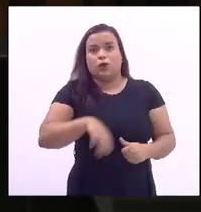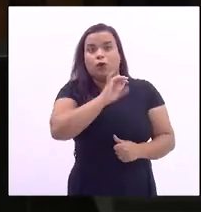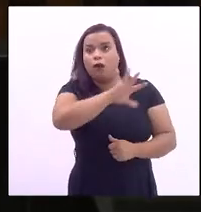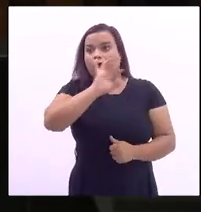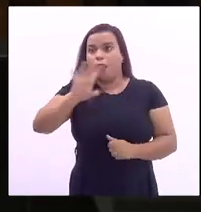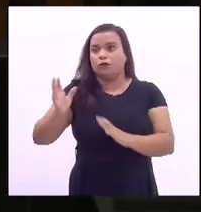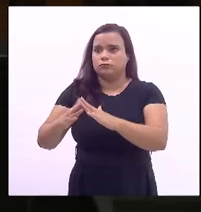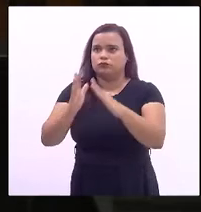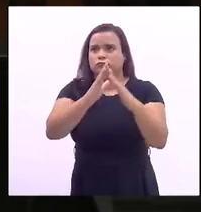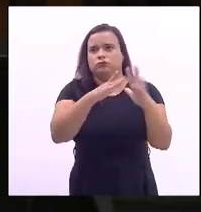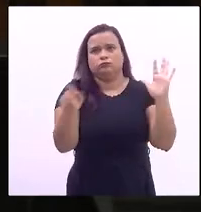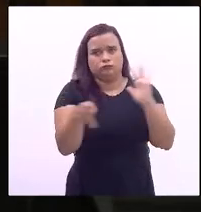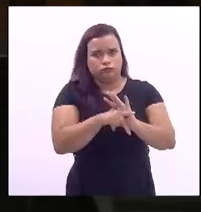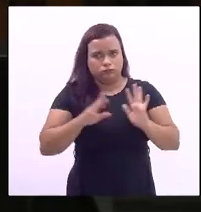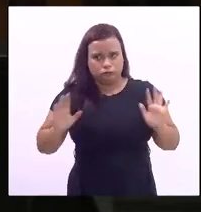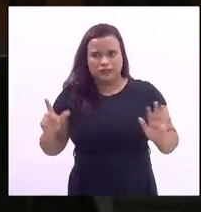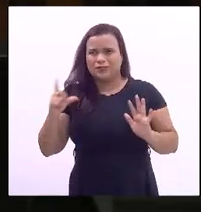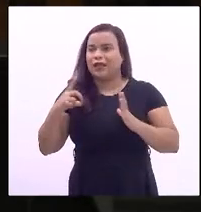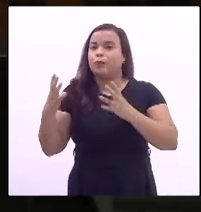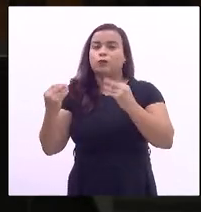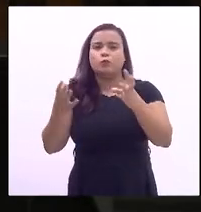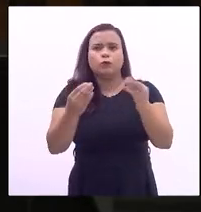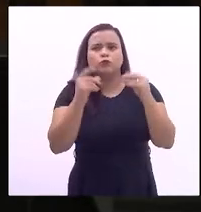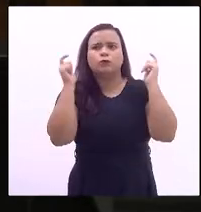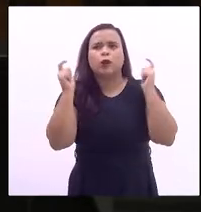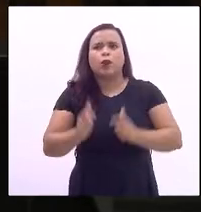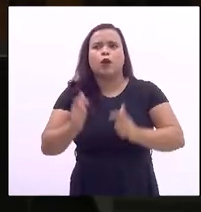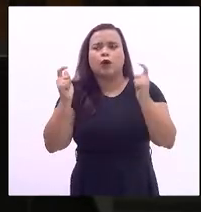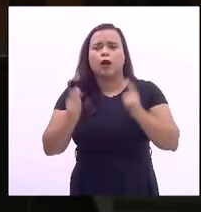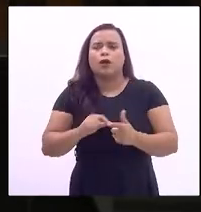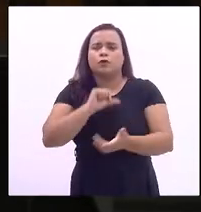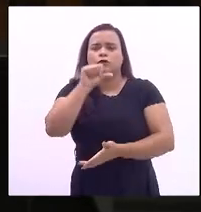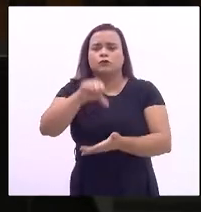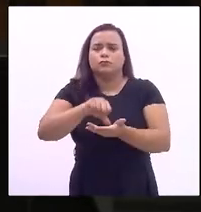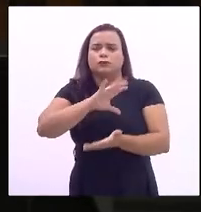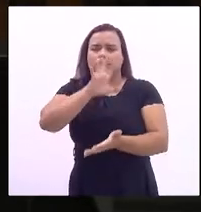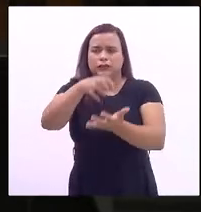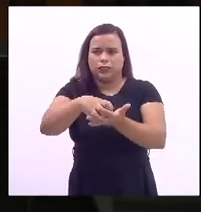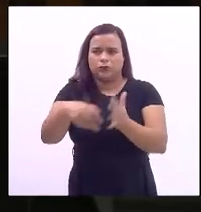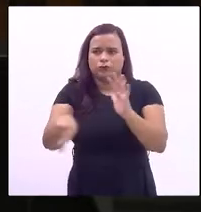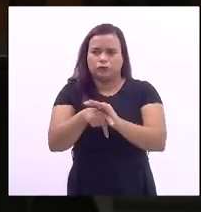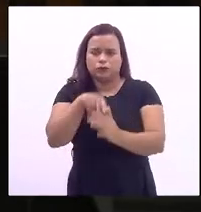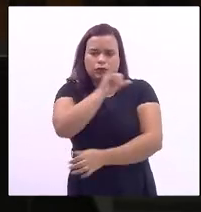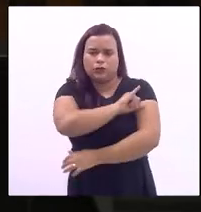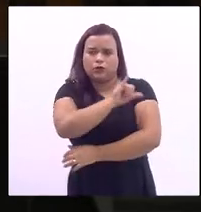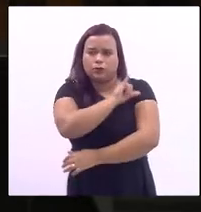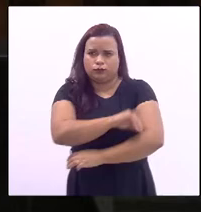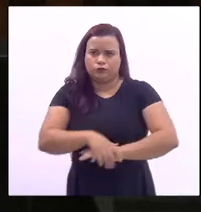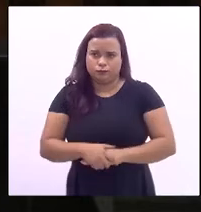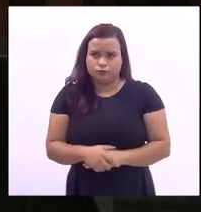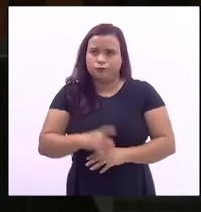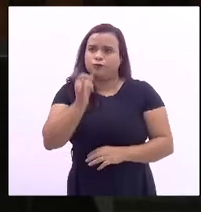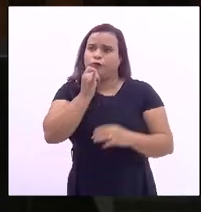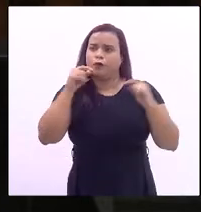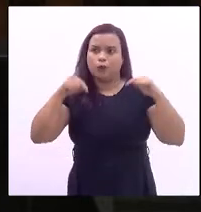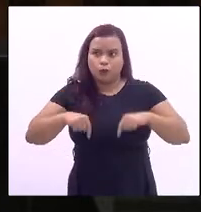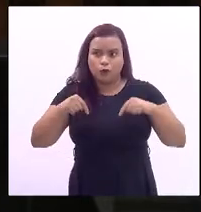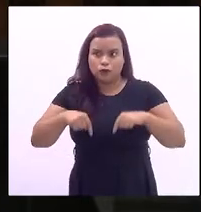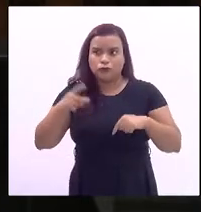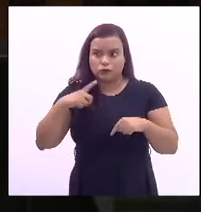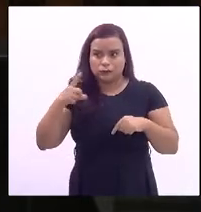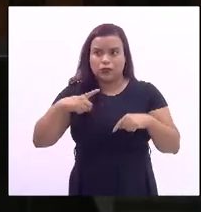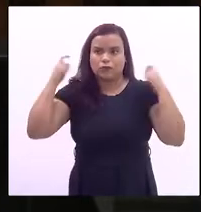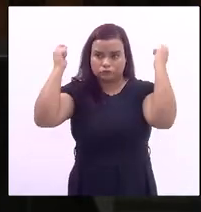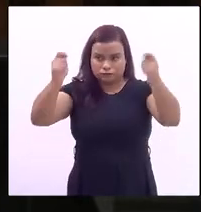imóvel Há muitos Imóveis estão localizados no centro da cidade do Rio de Janeiro hoje por exemplo a gente tem aqui uma